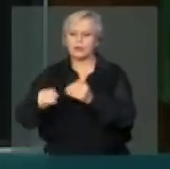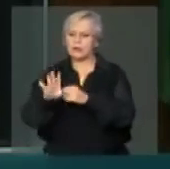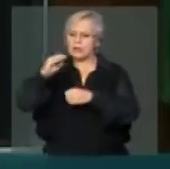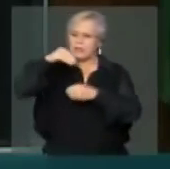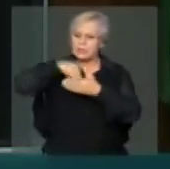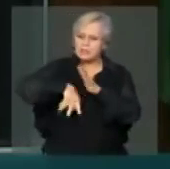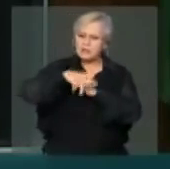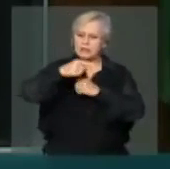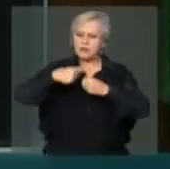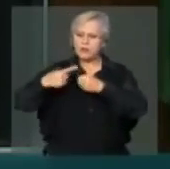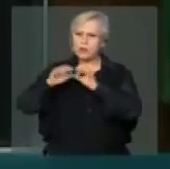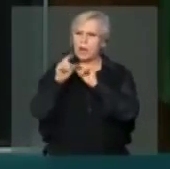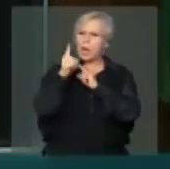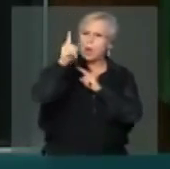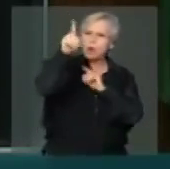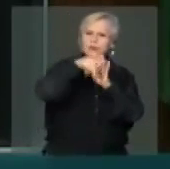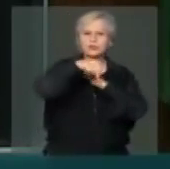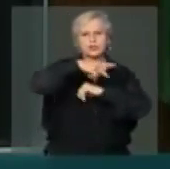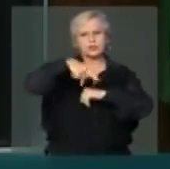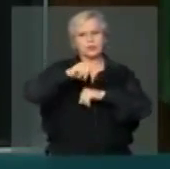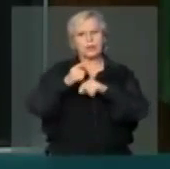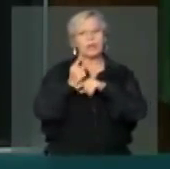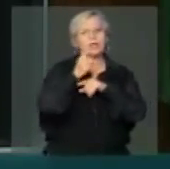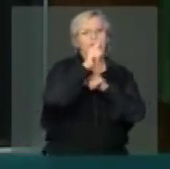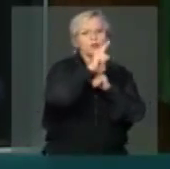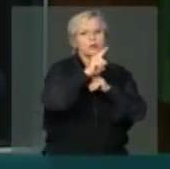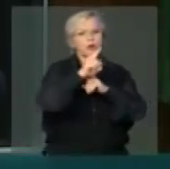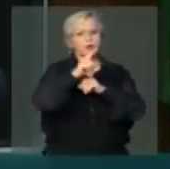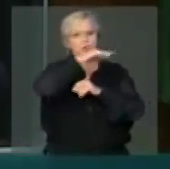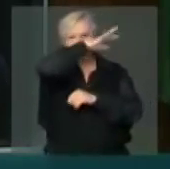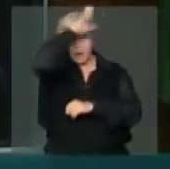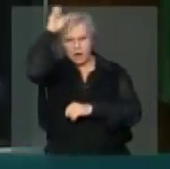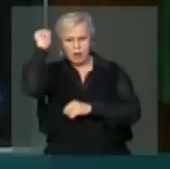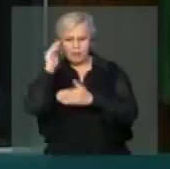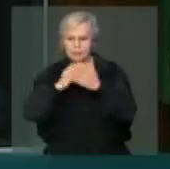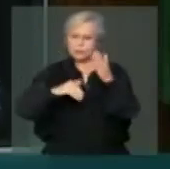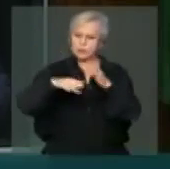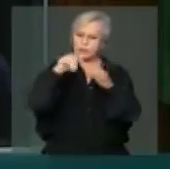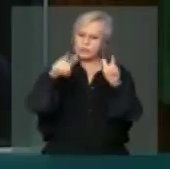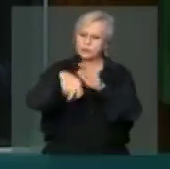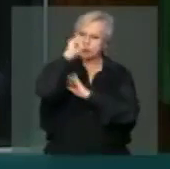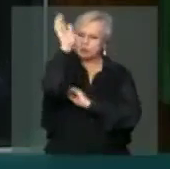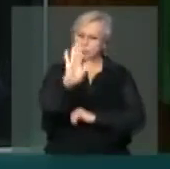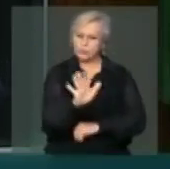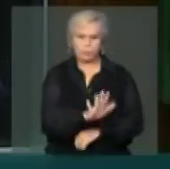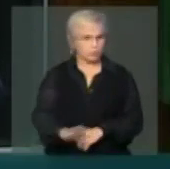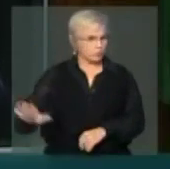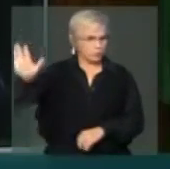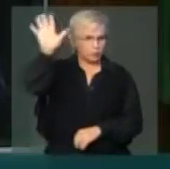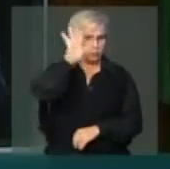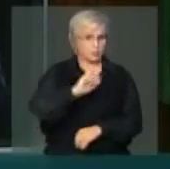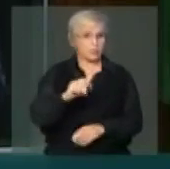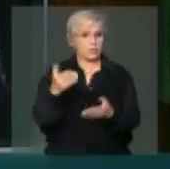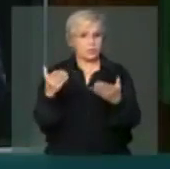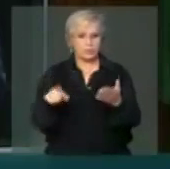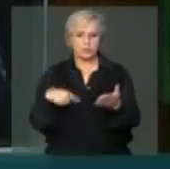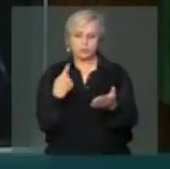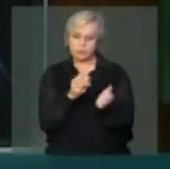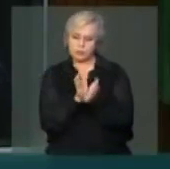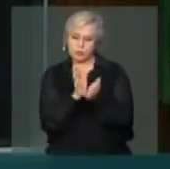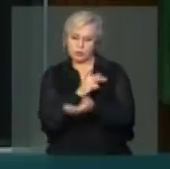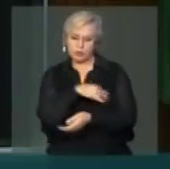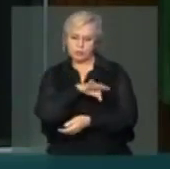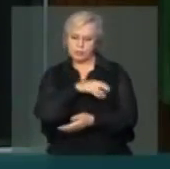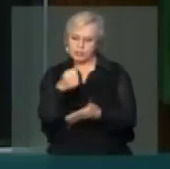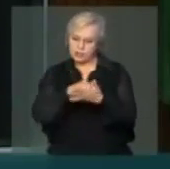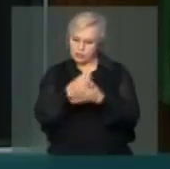país, nos lugares mais distantes da Amazônia, em todos os cantos, em todos os rincões. E é isso que a nossa bancada vai continuar